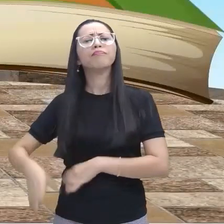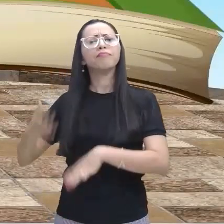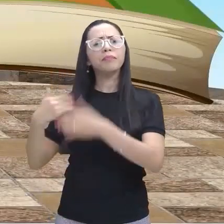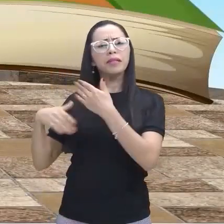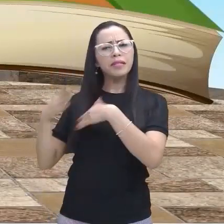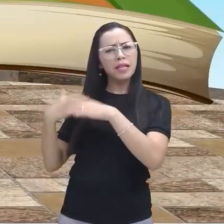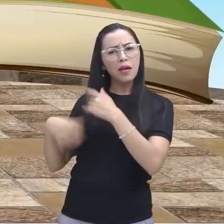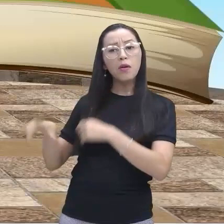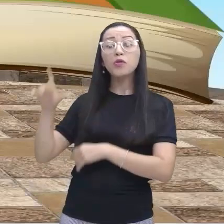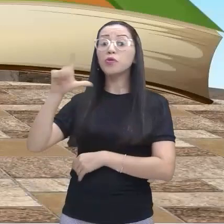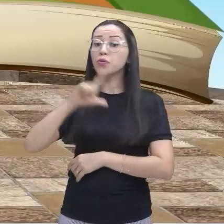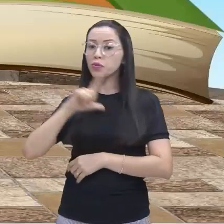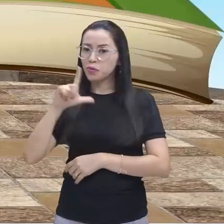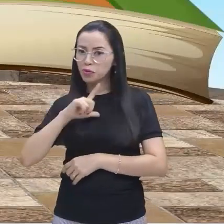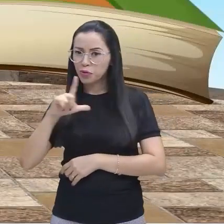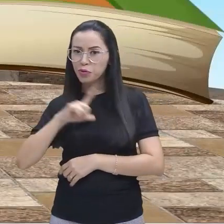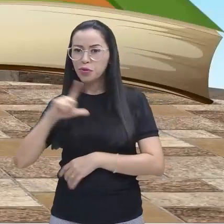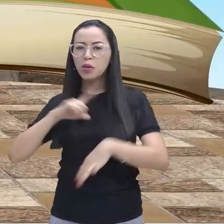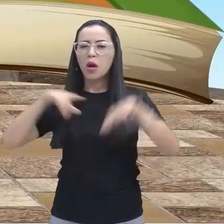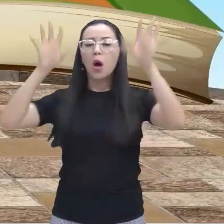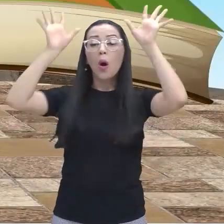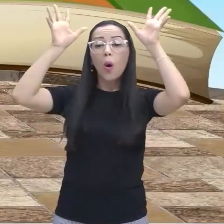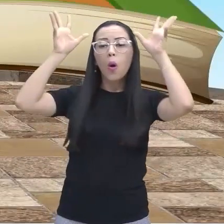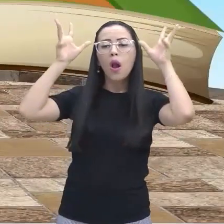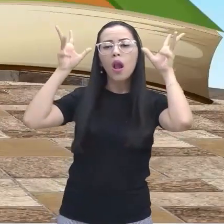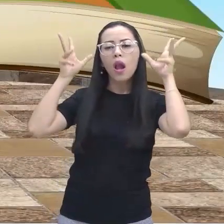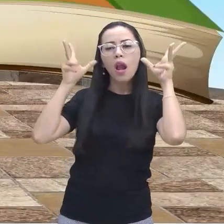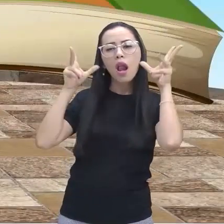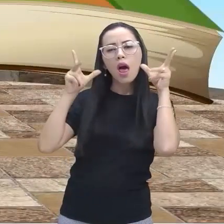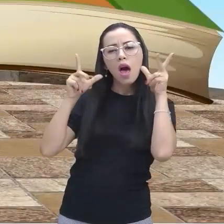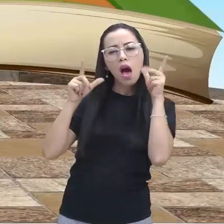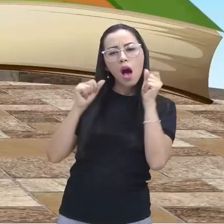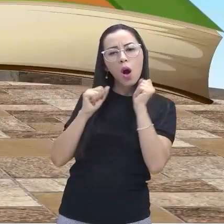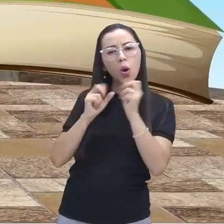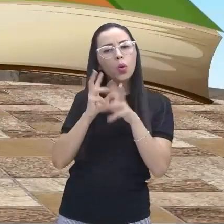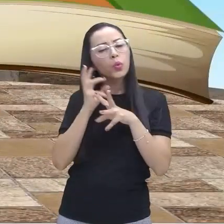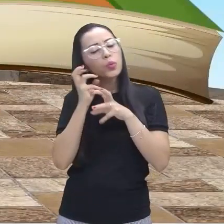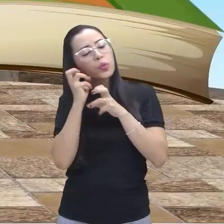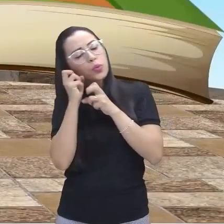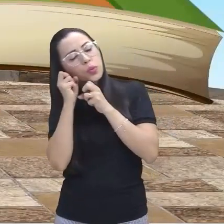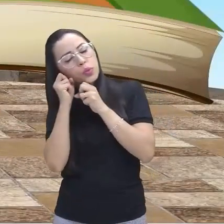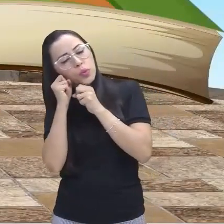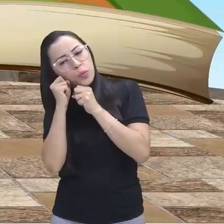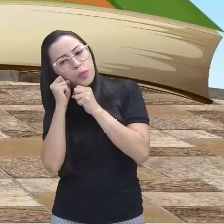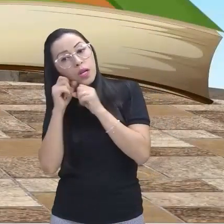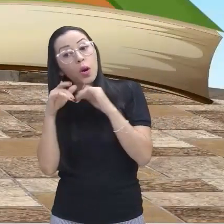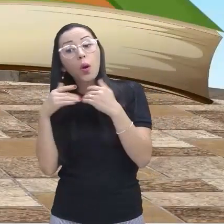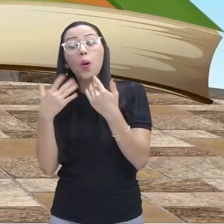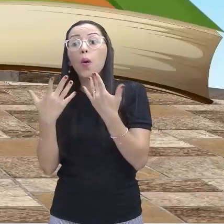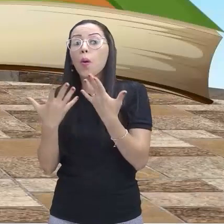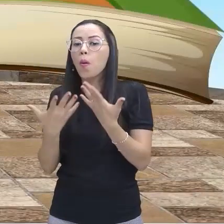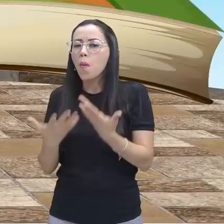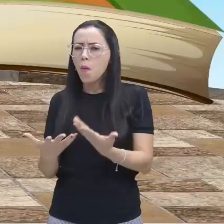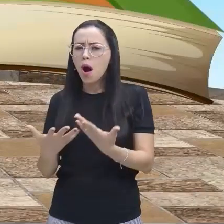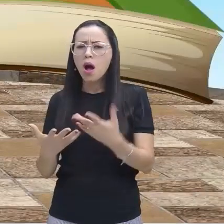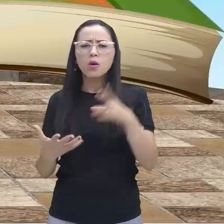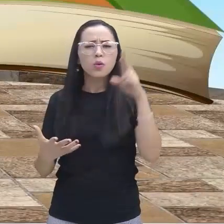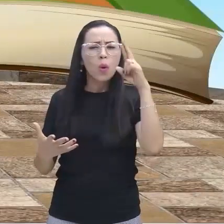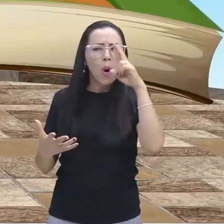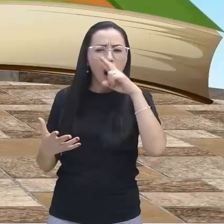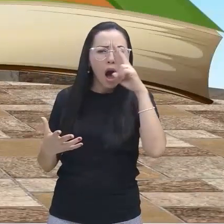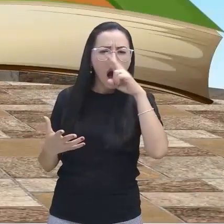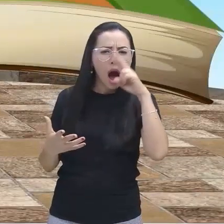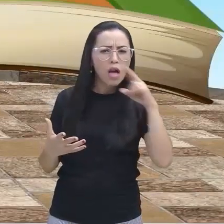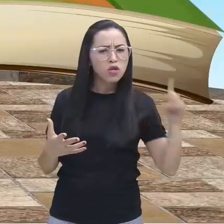um leão a dormir a cesta, quando um ratinho começou